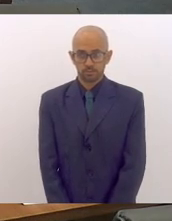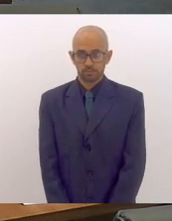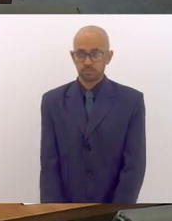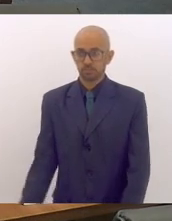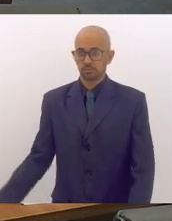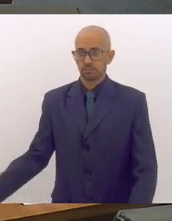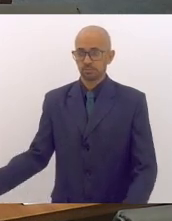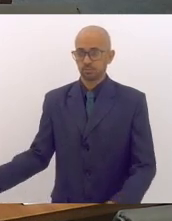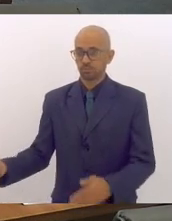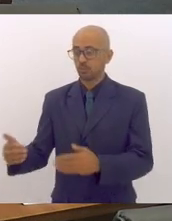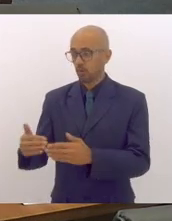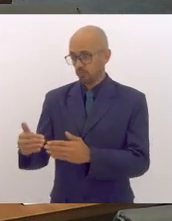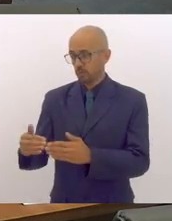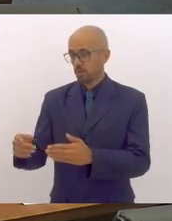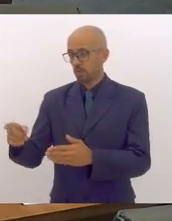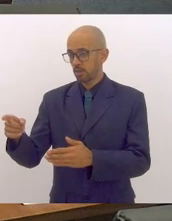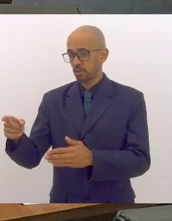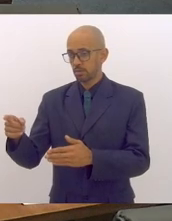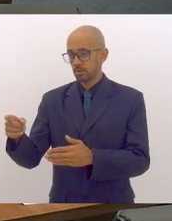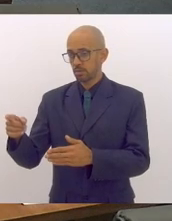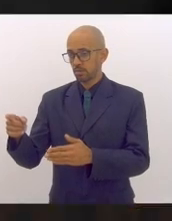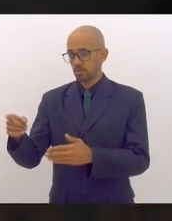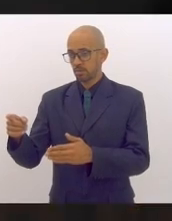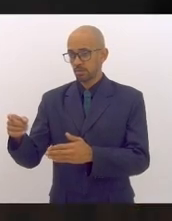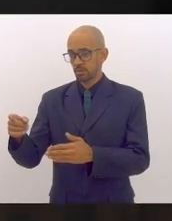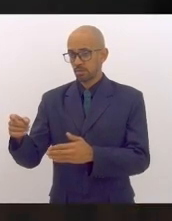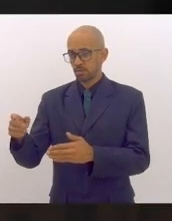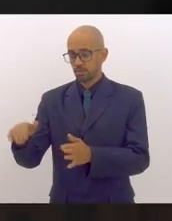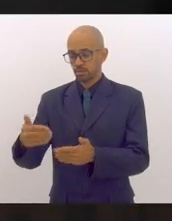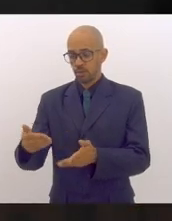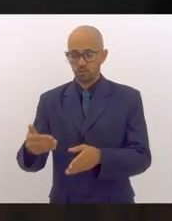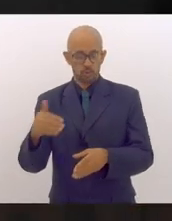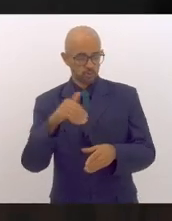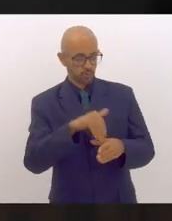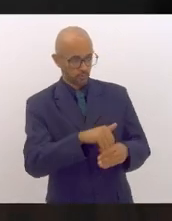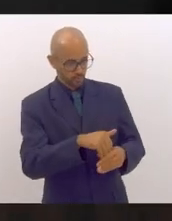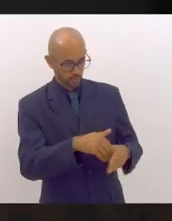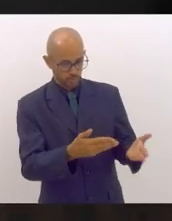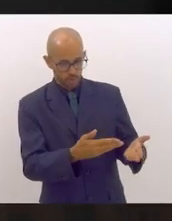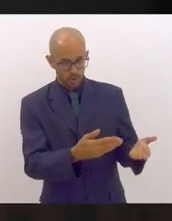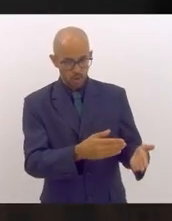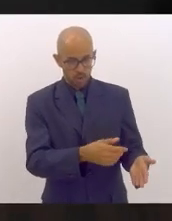Confirma aí. Nós estamos votando agora o PL